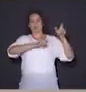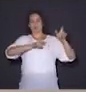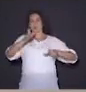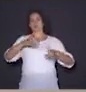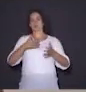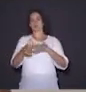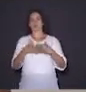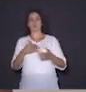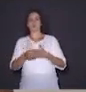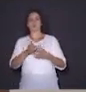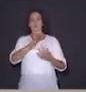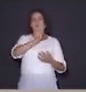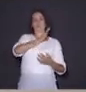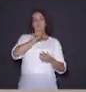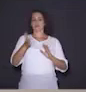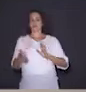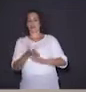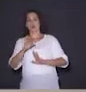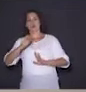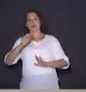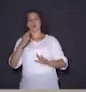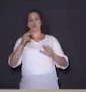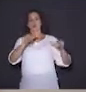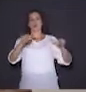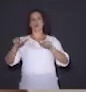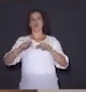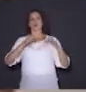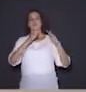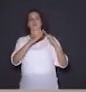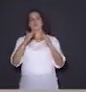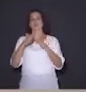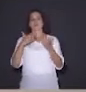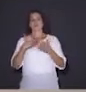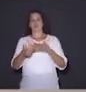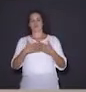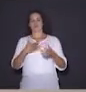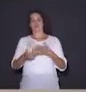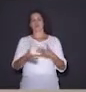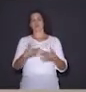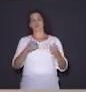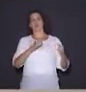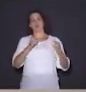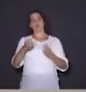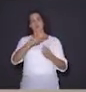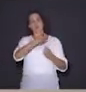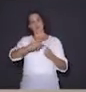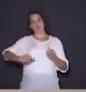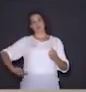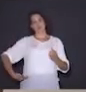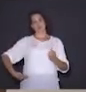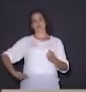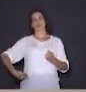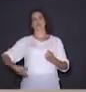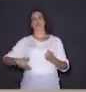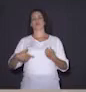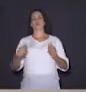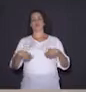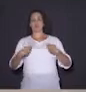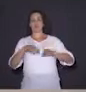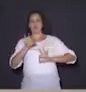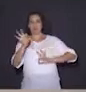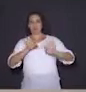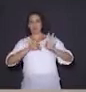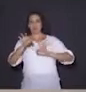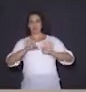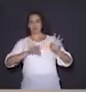dela ou da localização é o poder público tem um eu tem prerrogativas maiores em relação à regulação de serviço